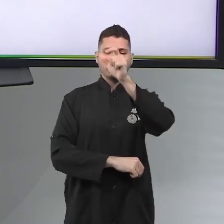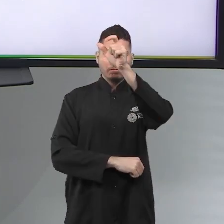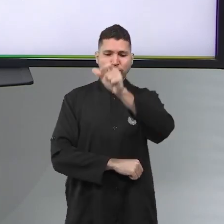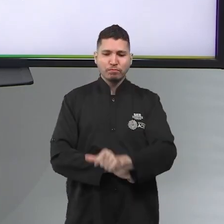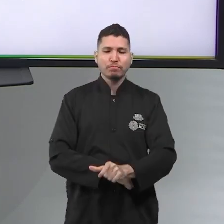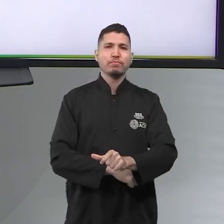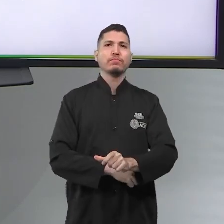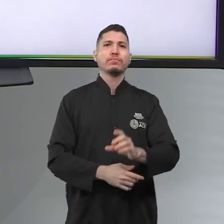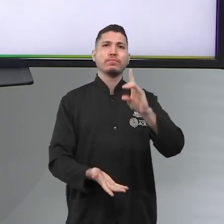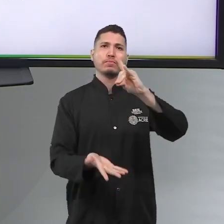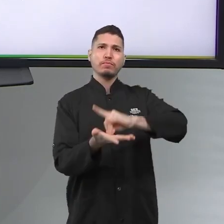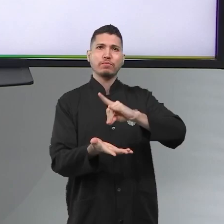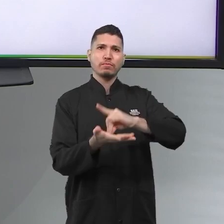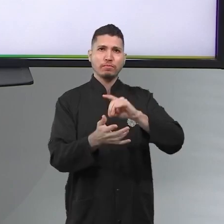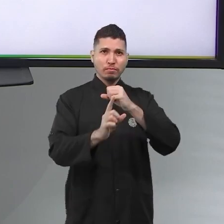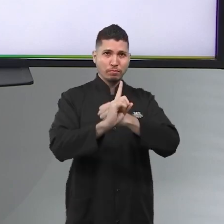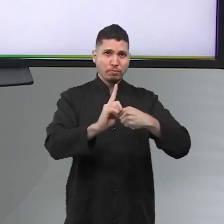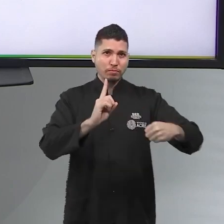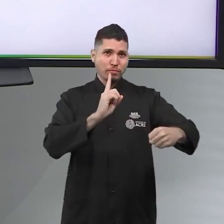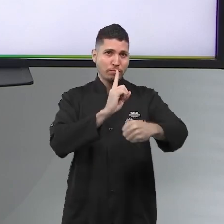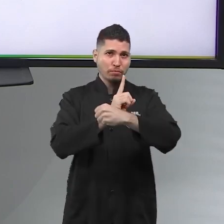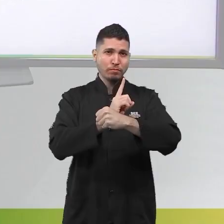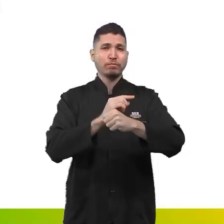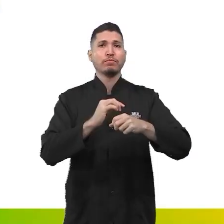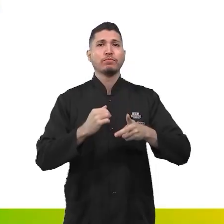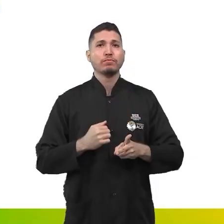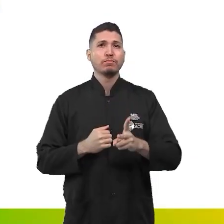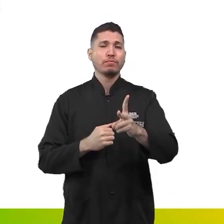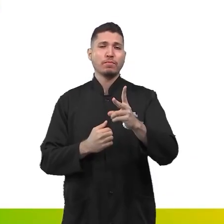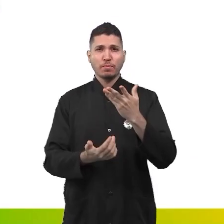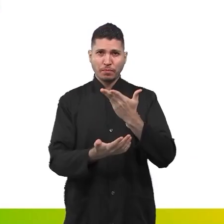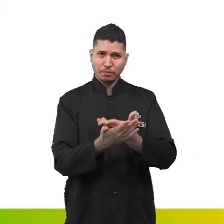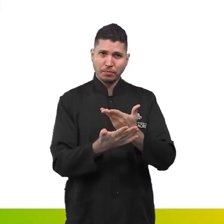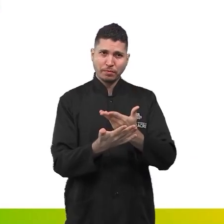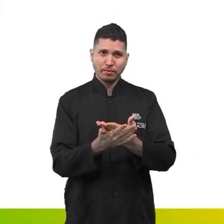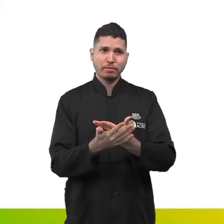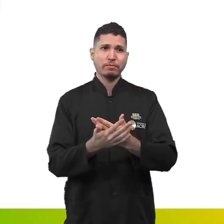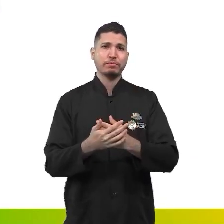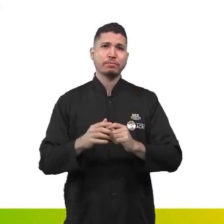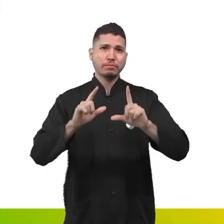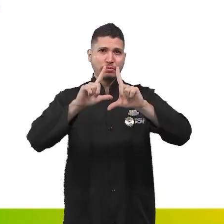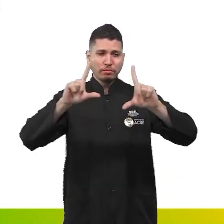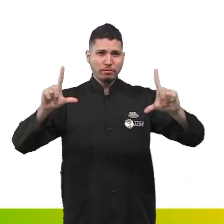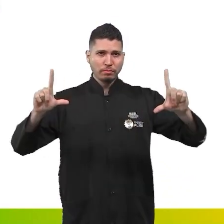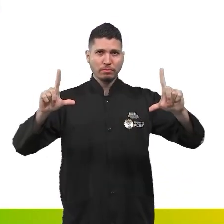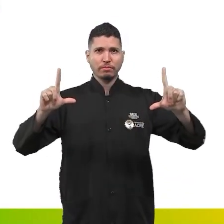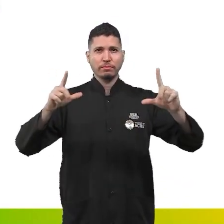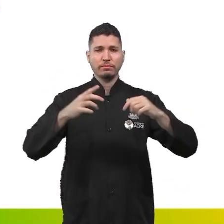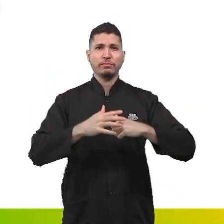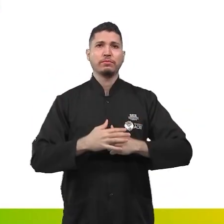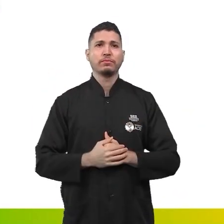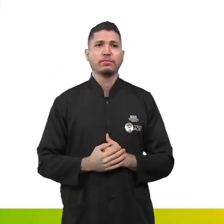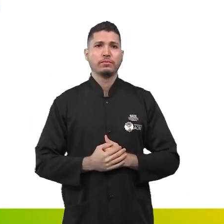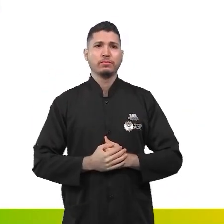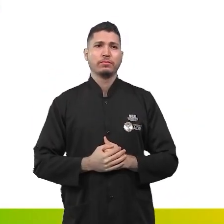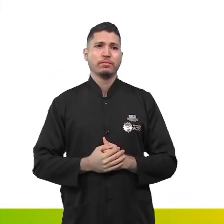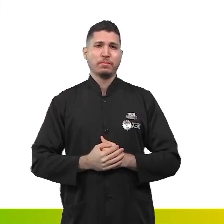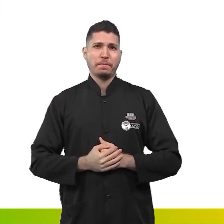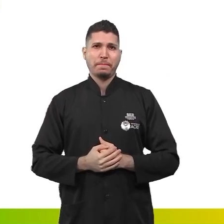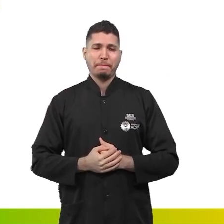social. Vamos seguir com mais algumas informações? Então, em tela, né? Então, nós temos o